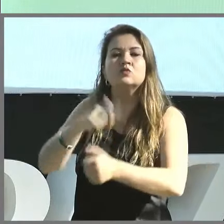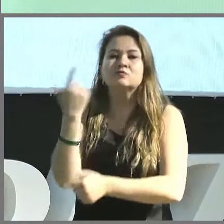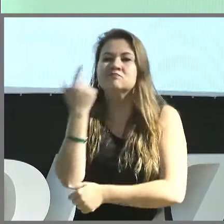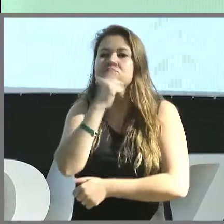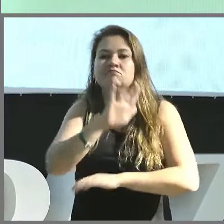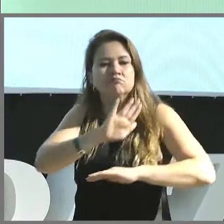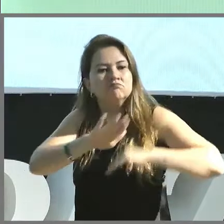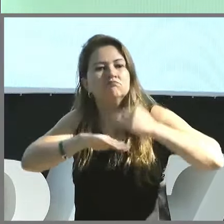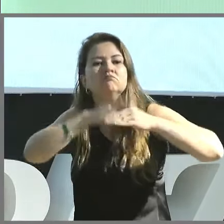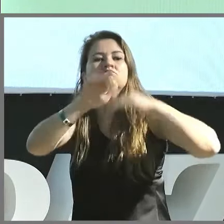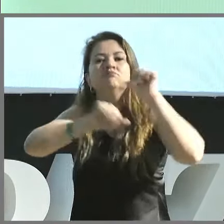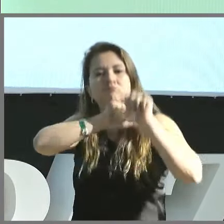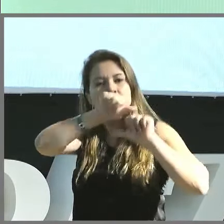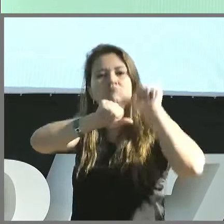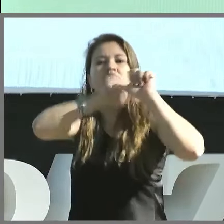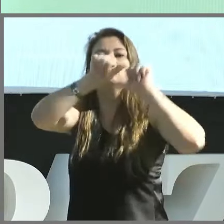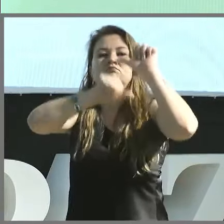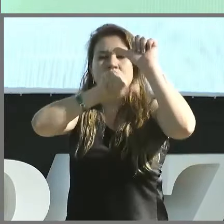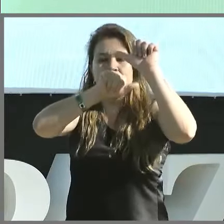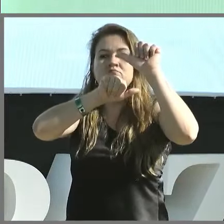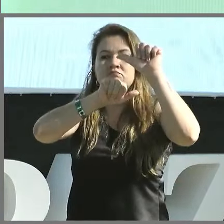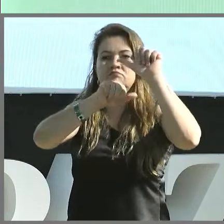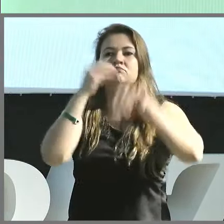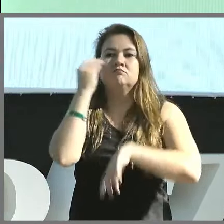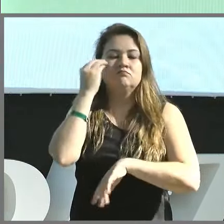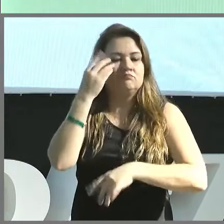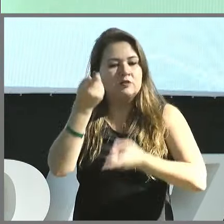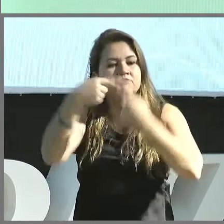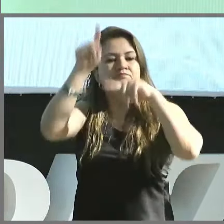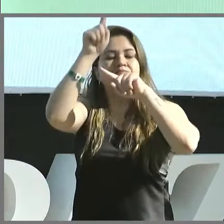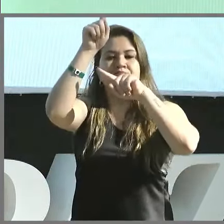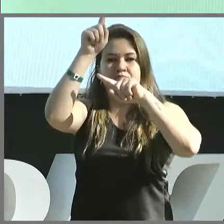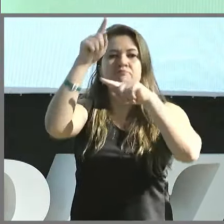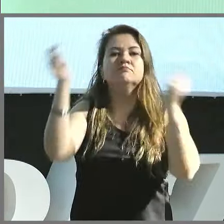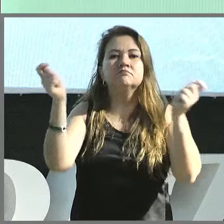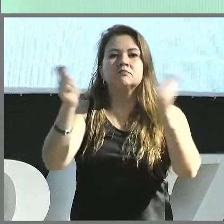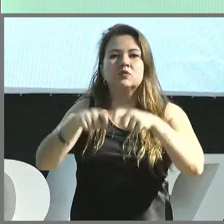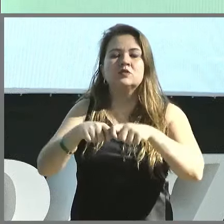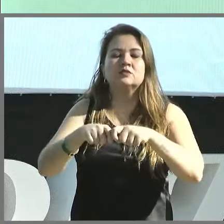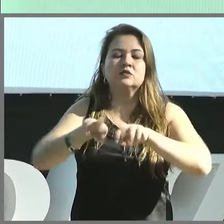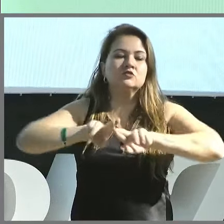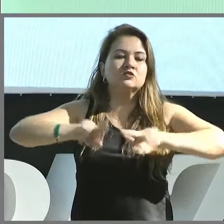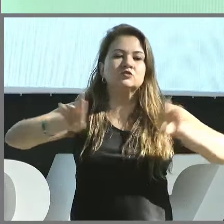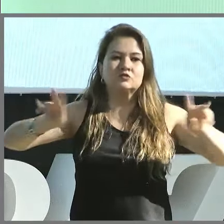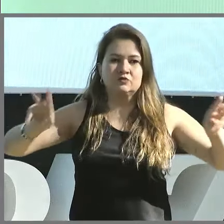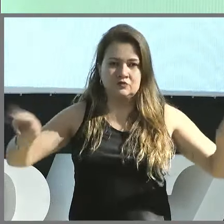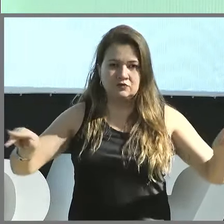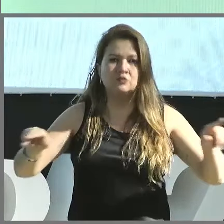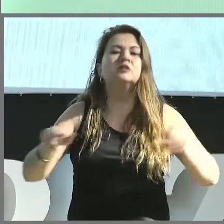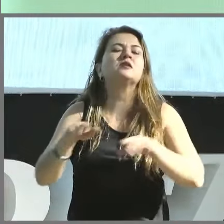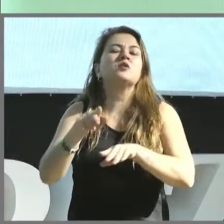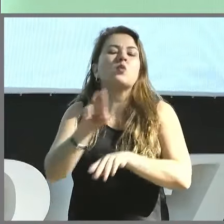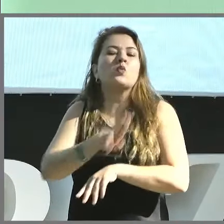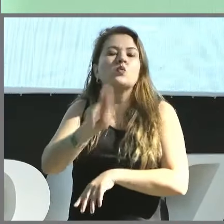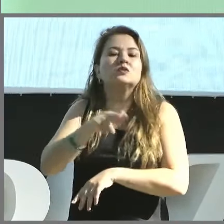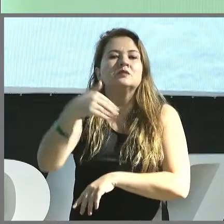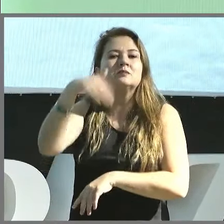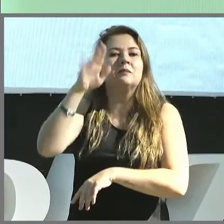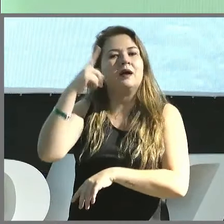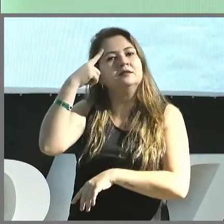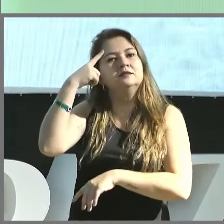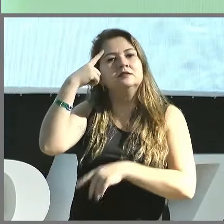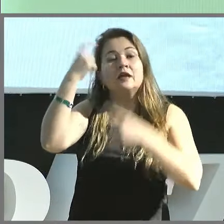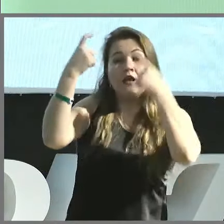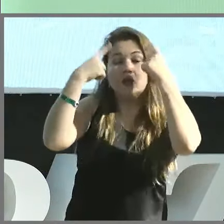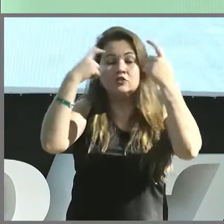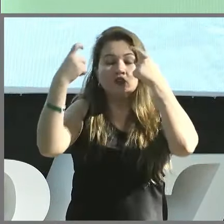movimentação de transformação no rumo de possibilidades mais inovadoras, mais criativas,